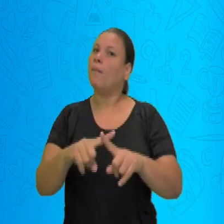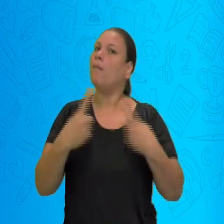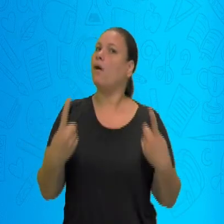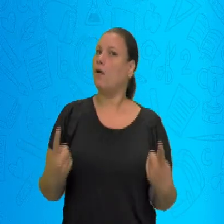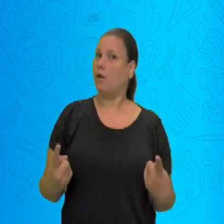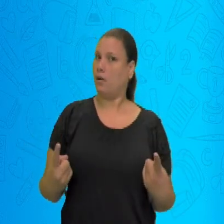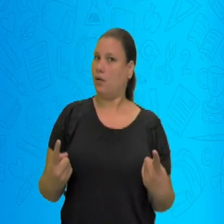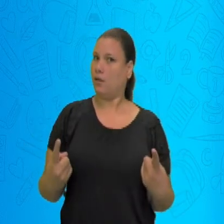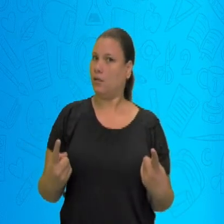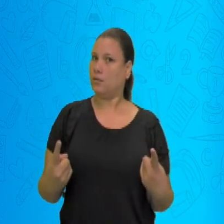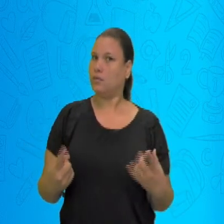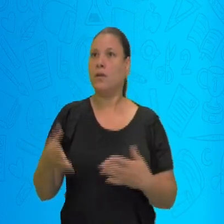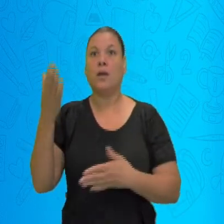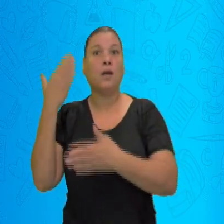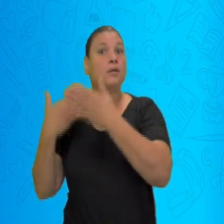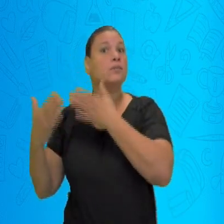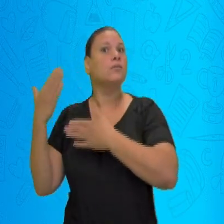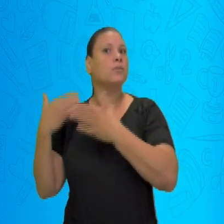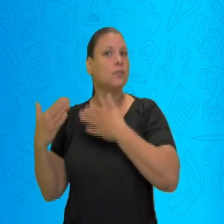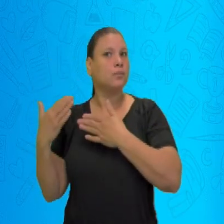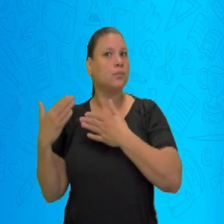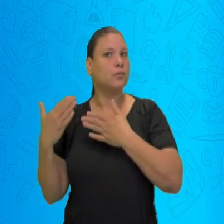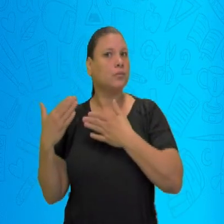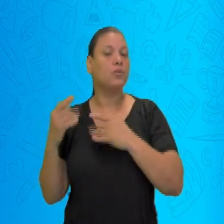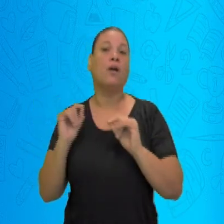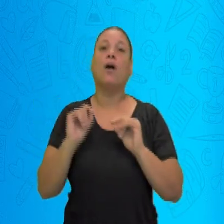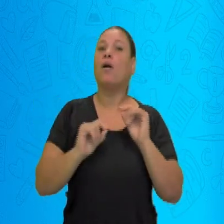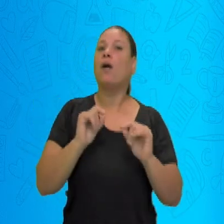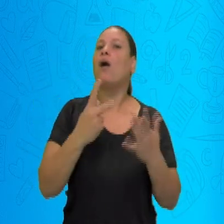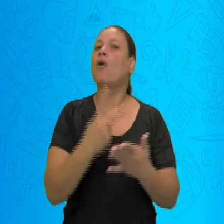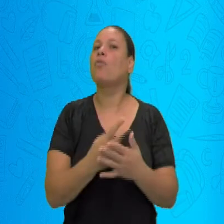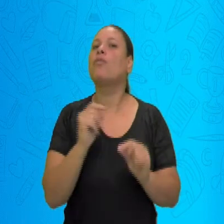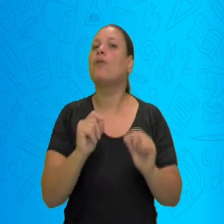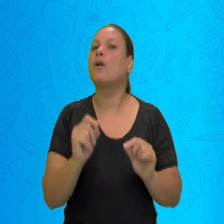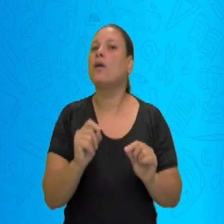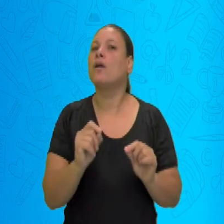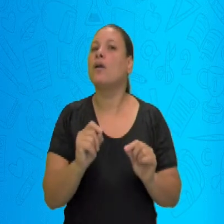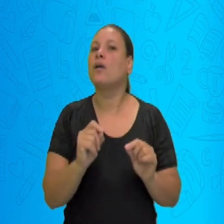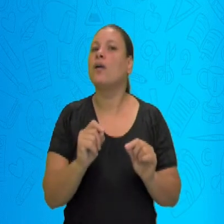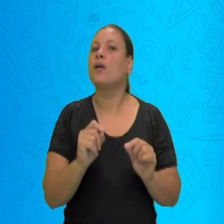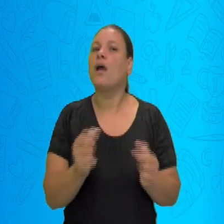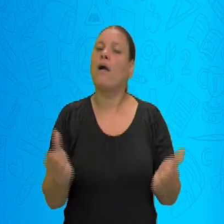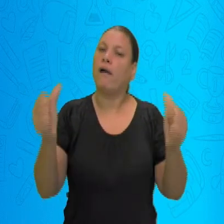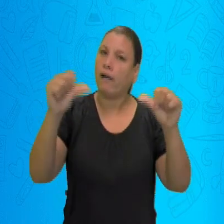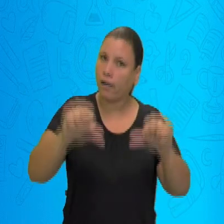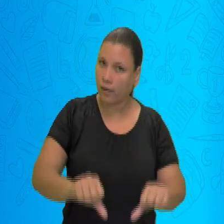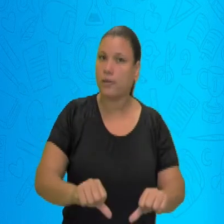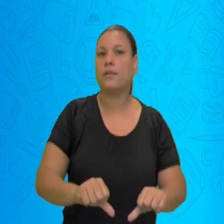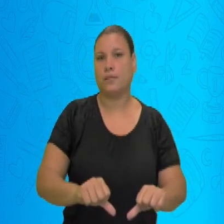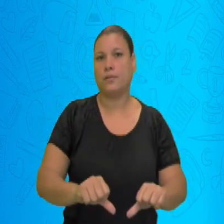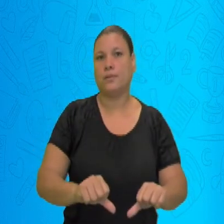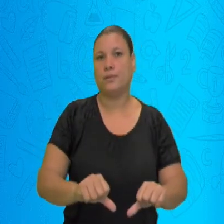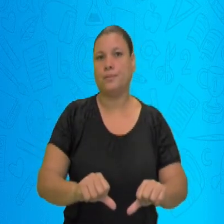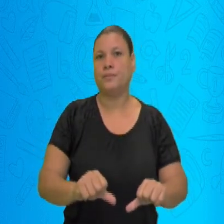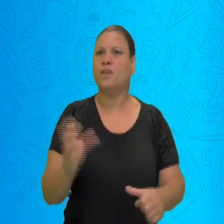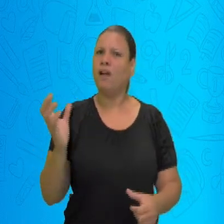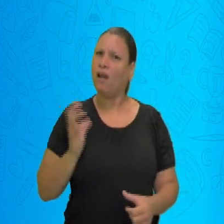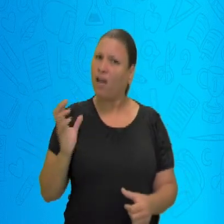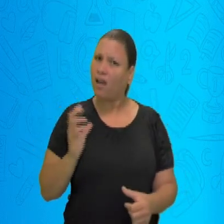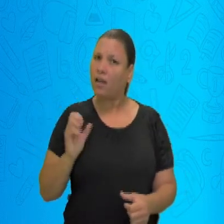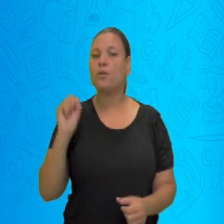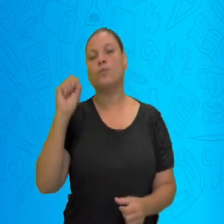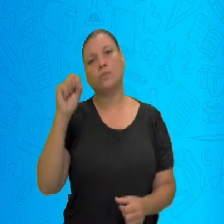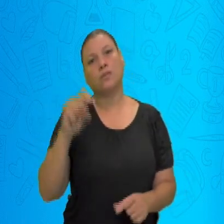essa é a crítica que se faz quando se usa essa expressão, pelo tipo de